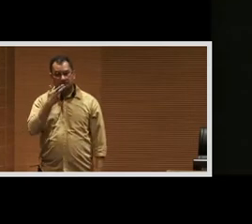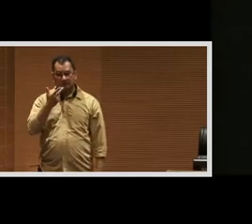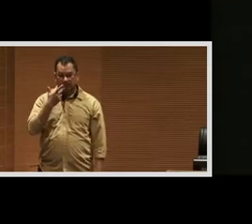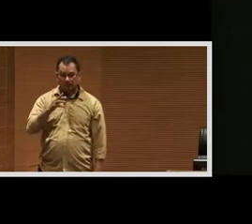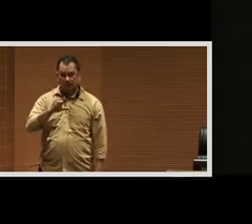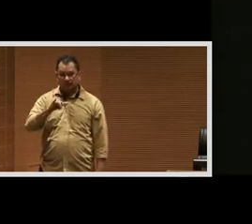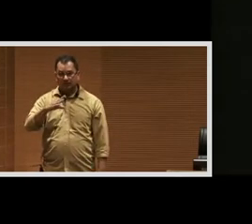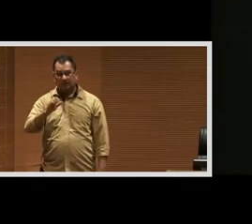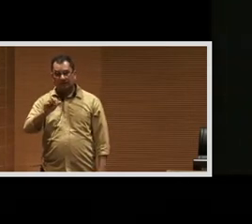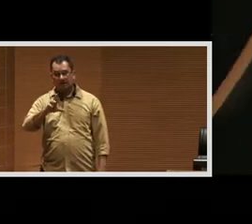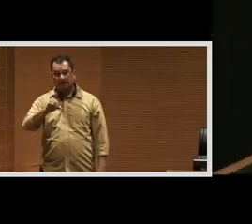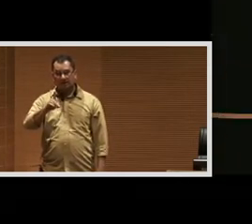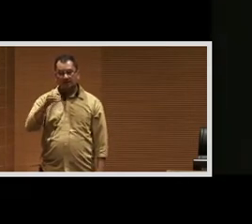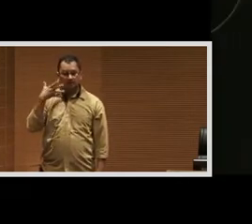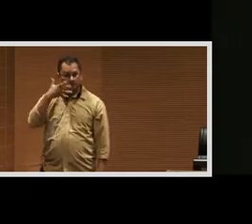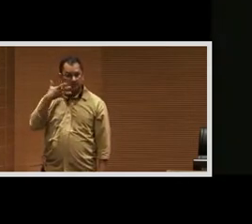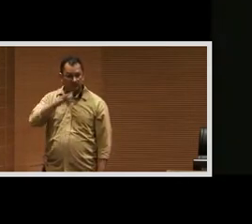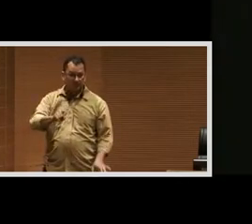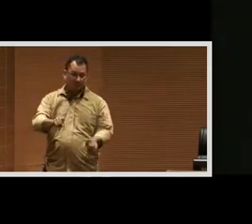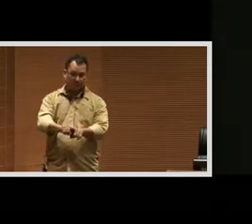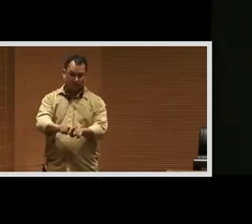eu estou falando.